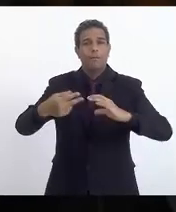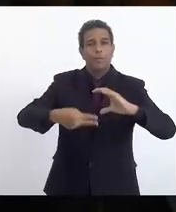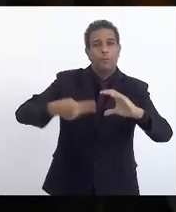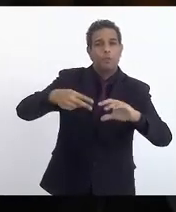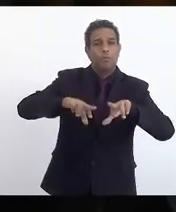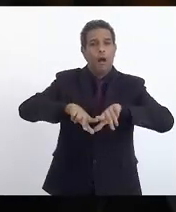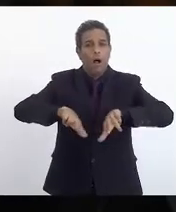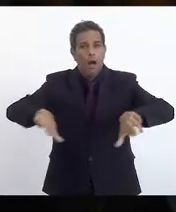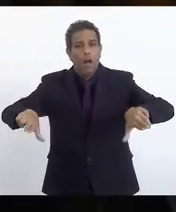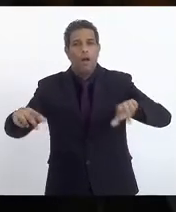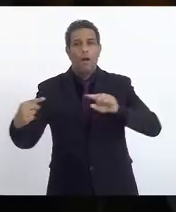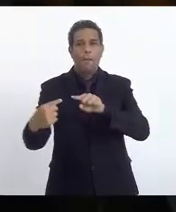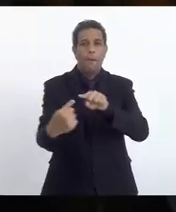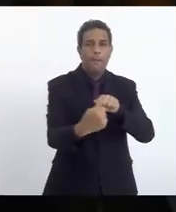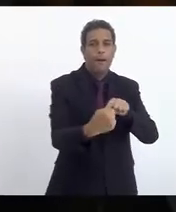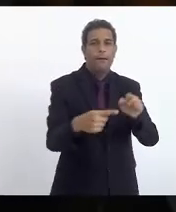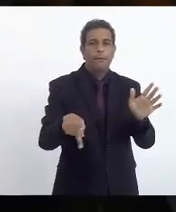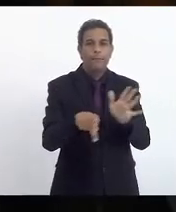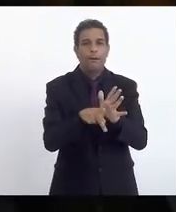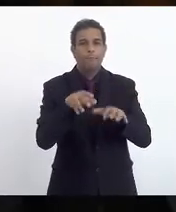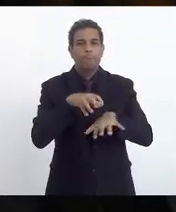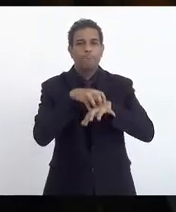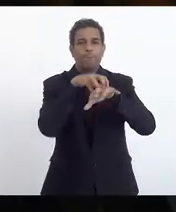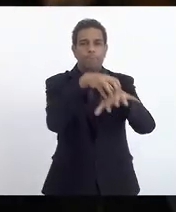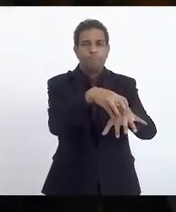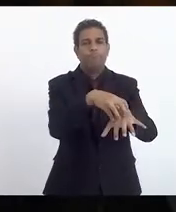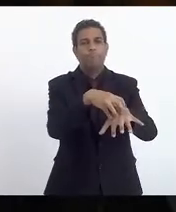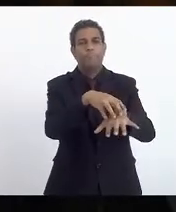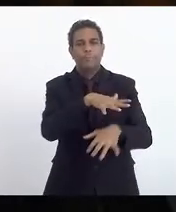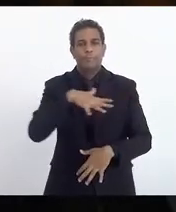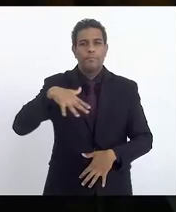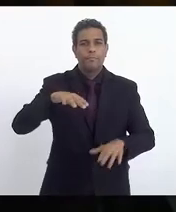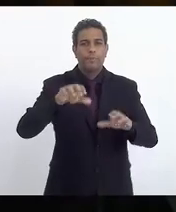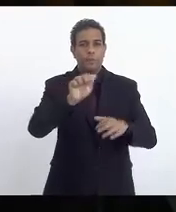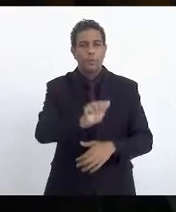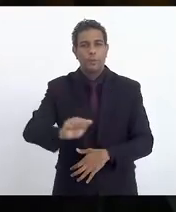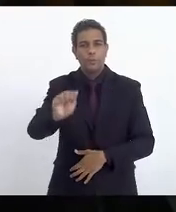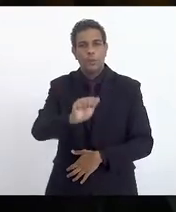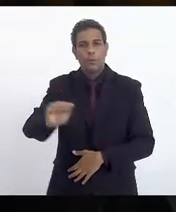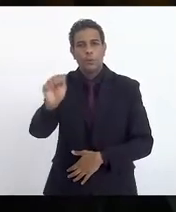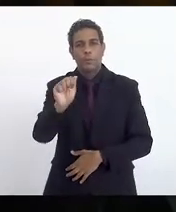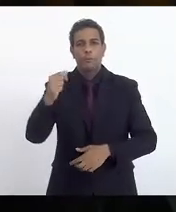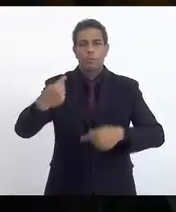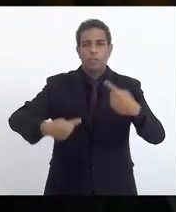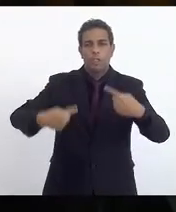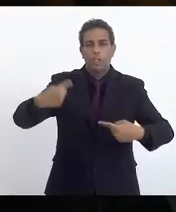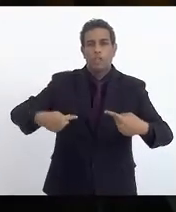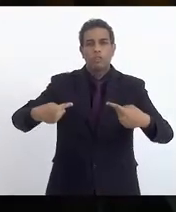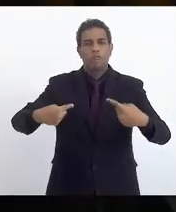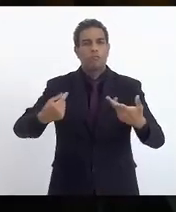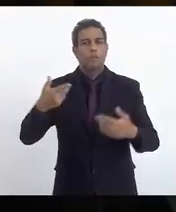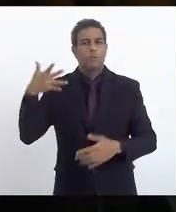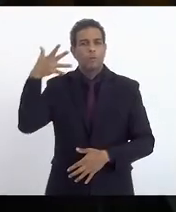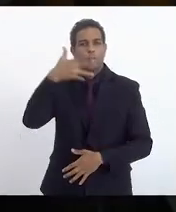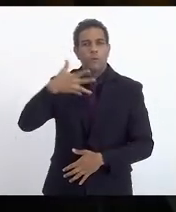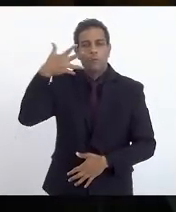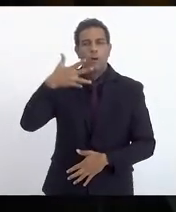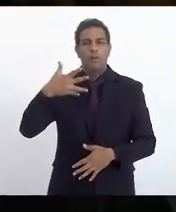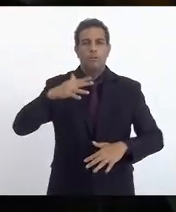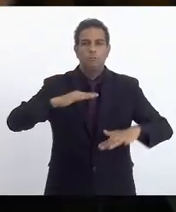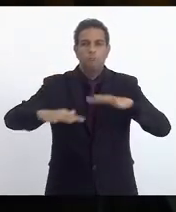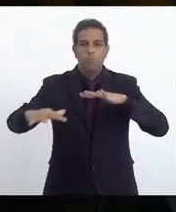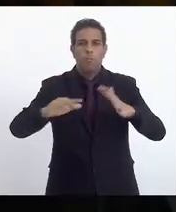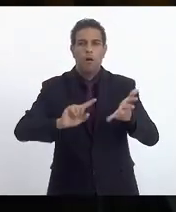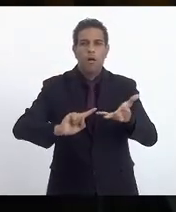transporte aquaviário um dos coletivos da sociedade civil que fazem esse debate Fórum de mobilidade